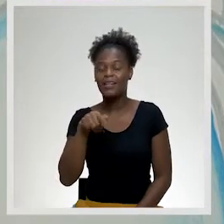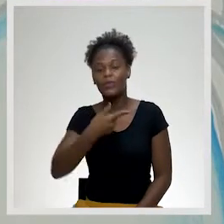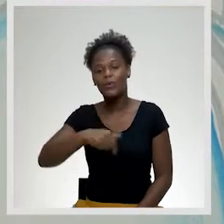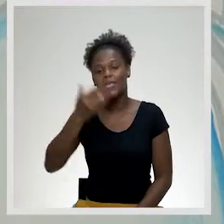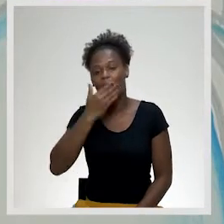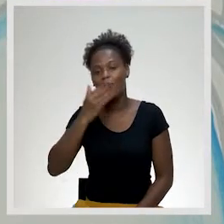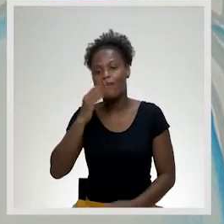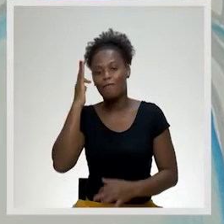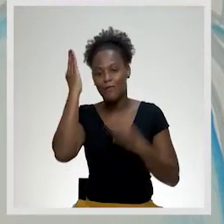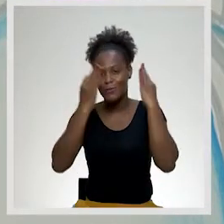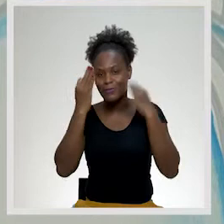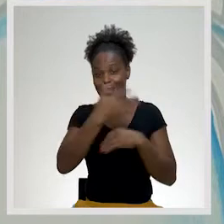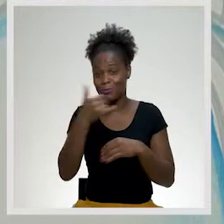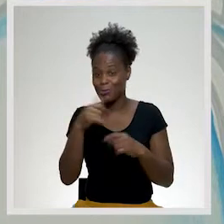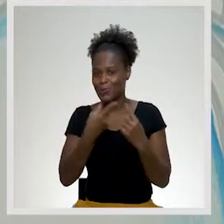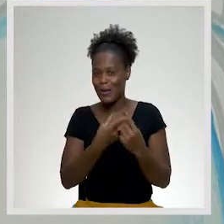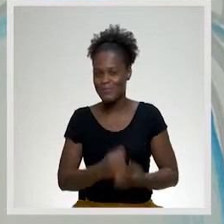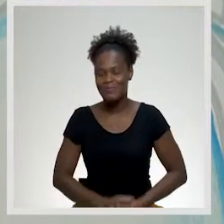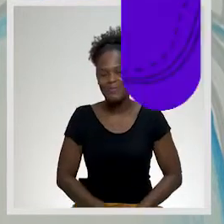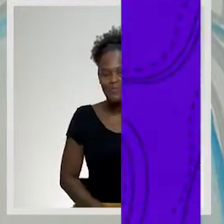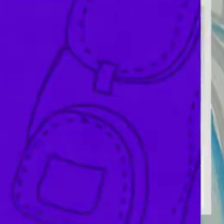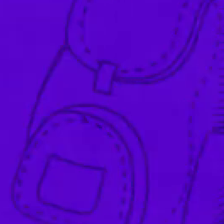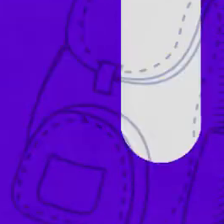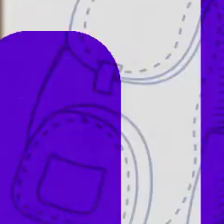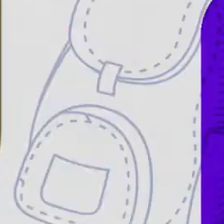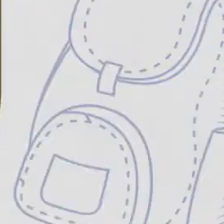de Filosofia do 12º ano.